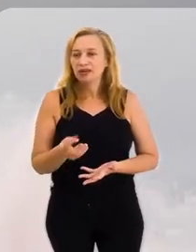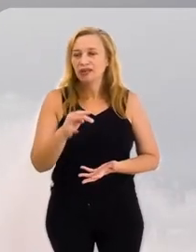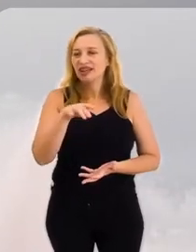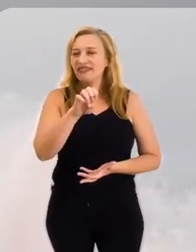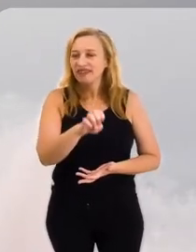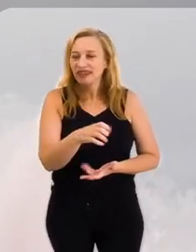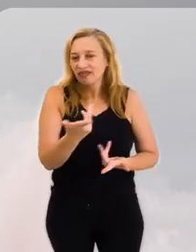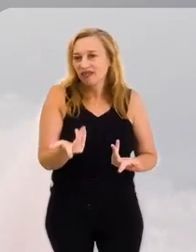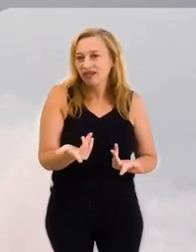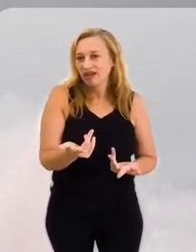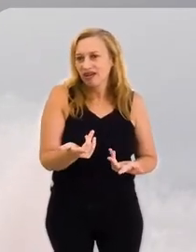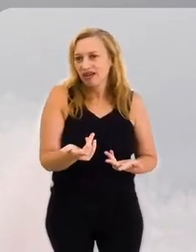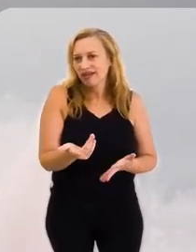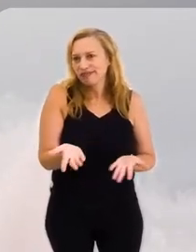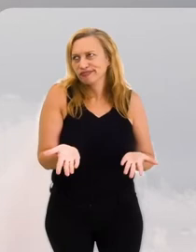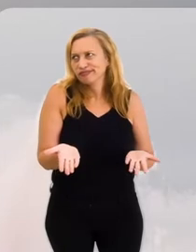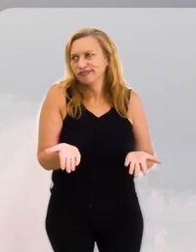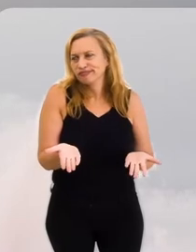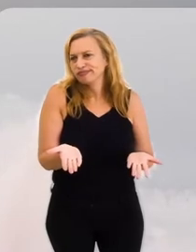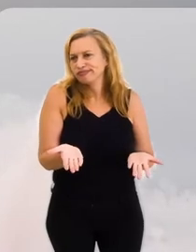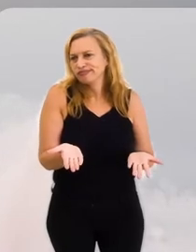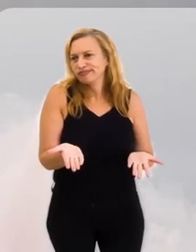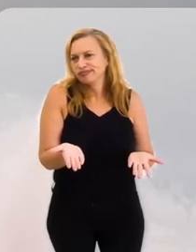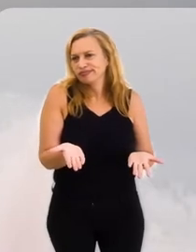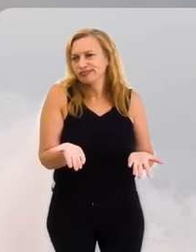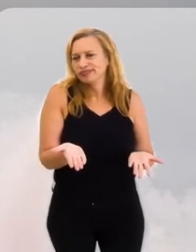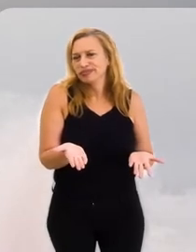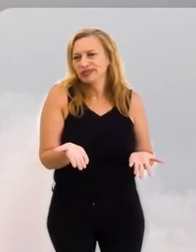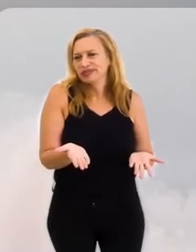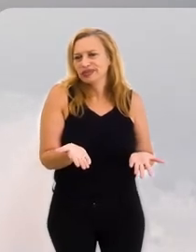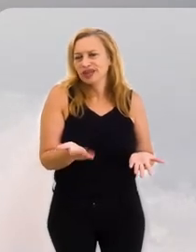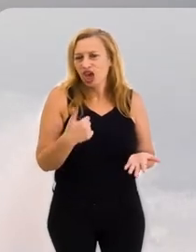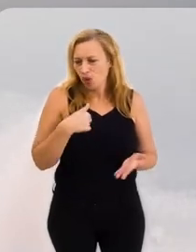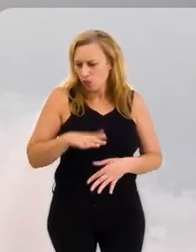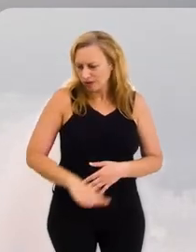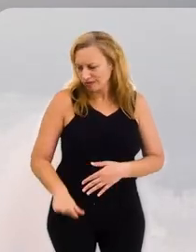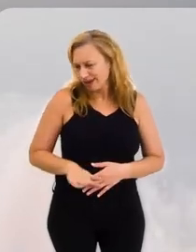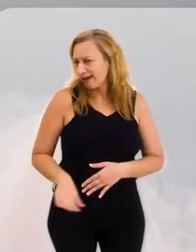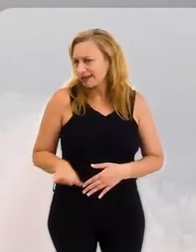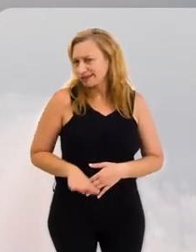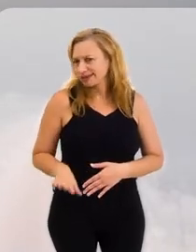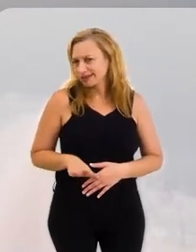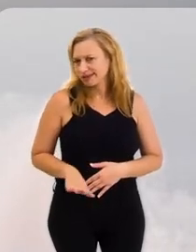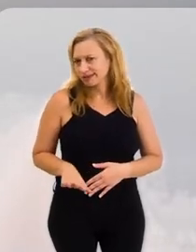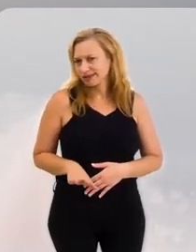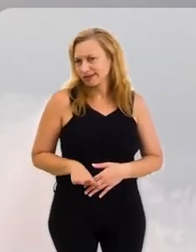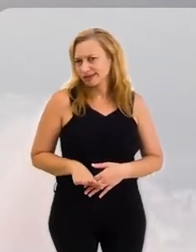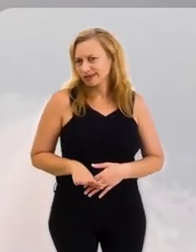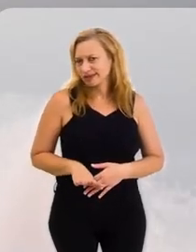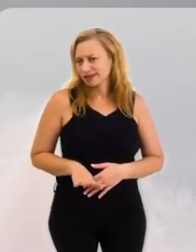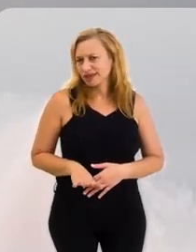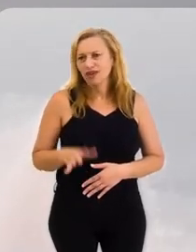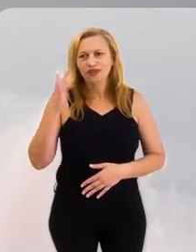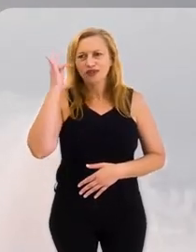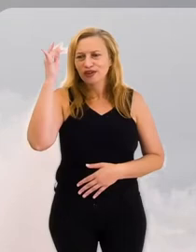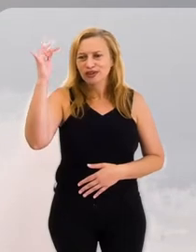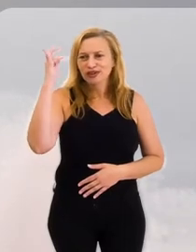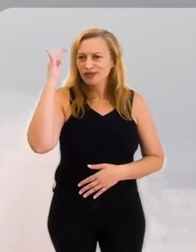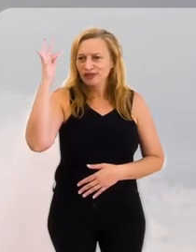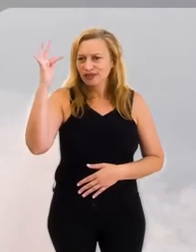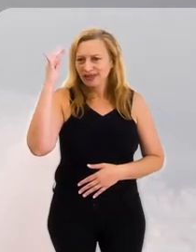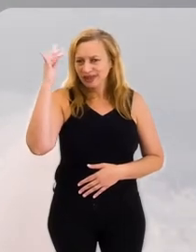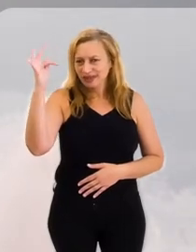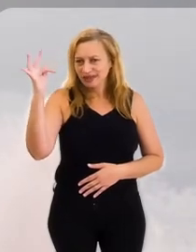vida na China o acidente ainda era muito criancinha quando indo já tinha